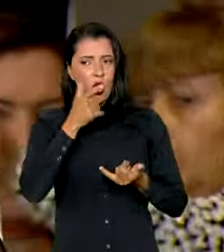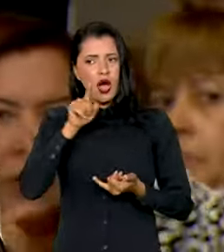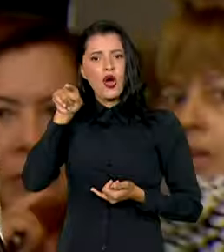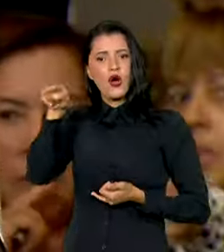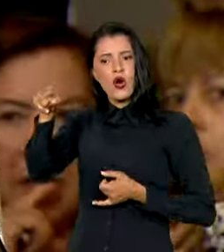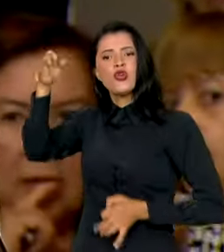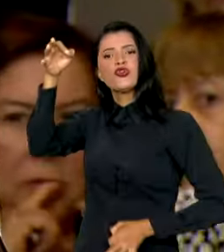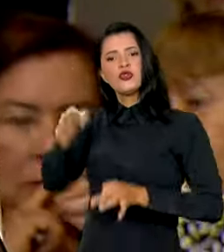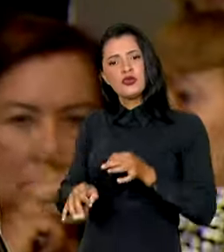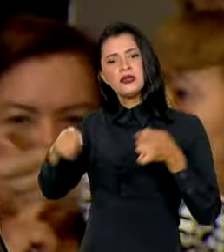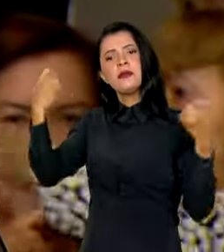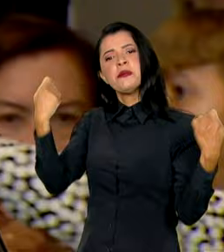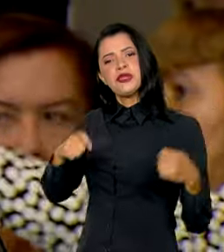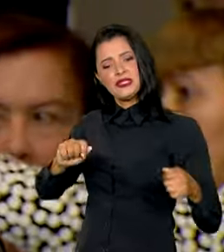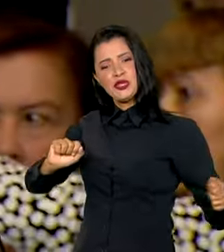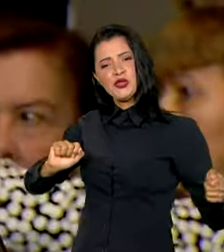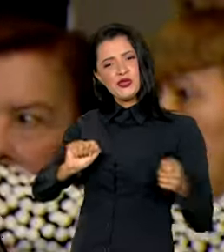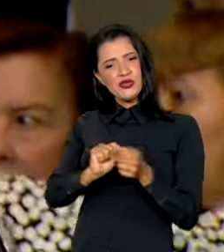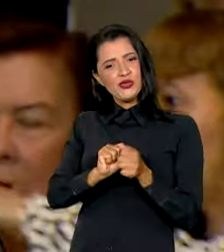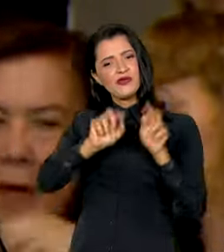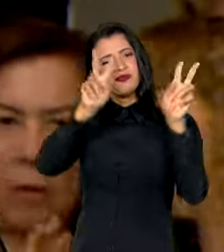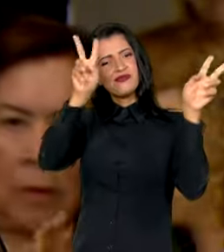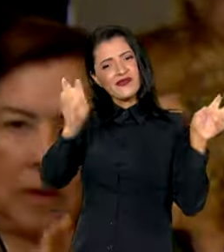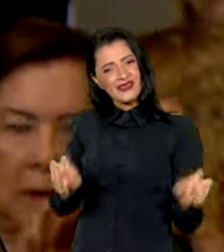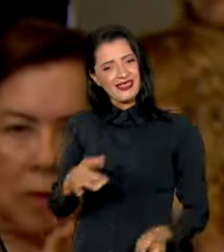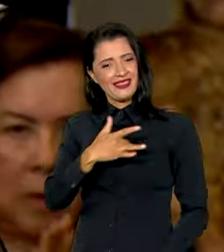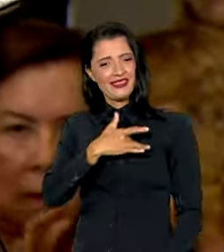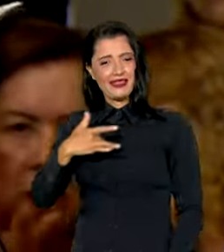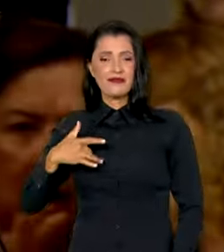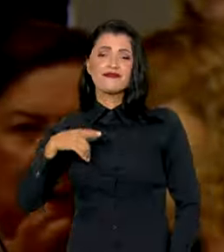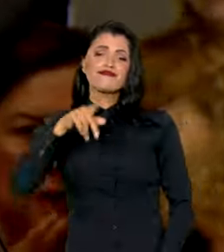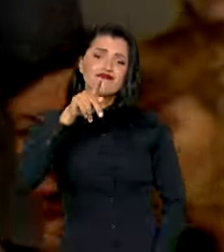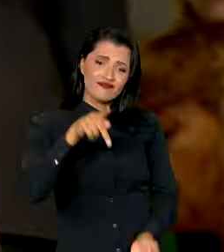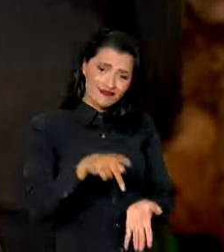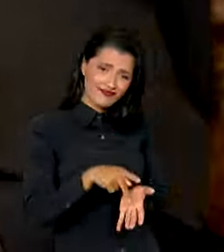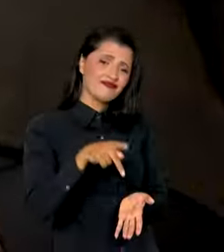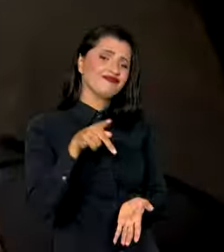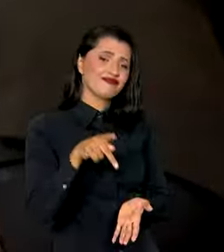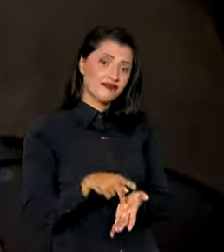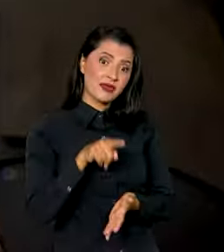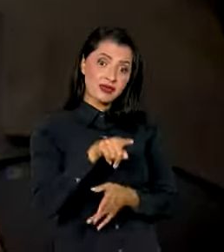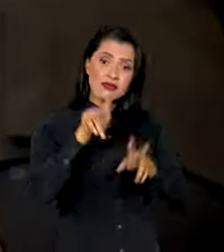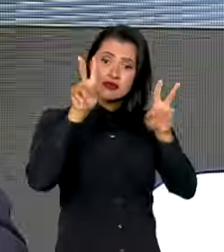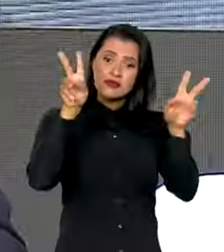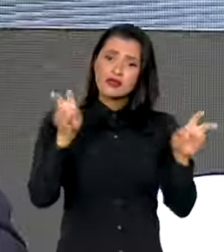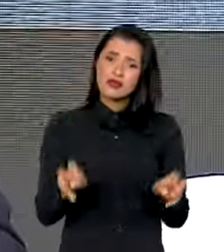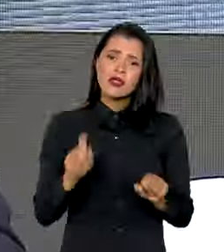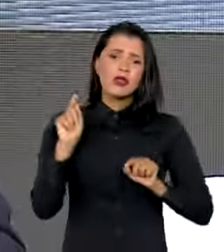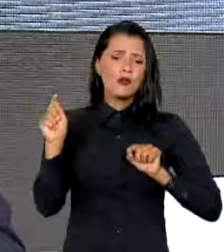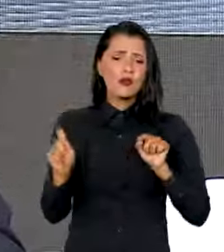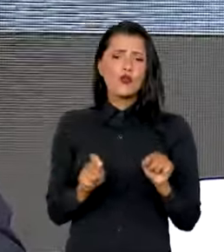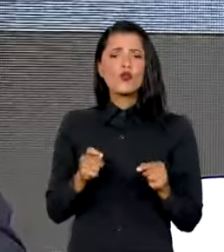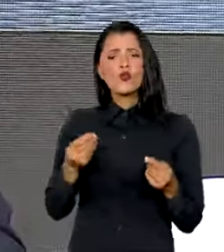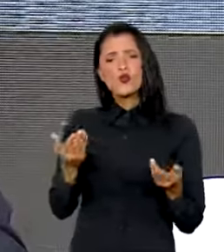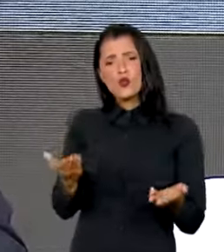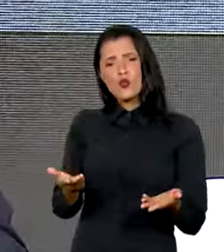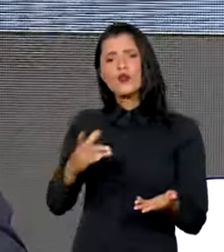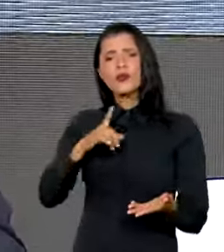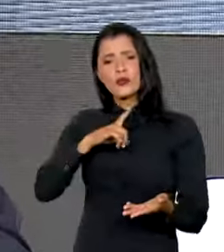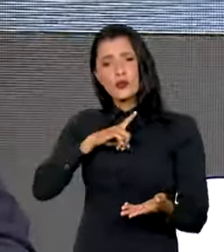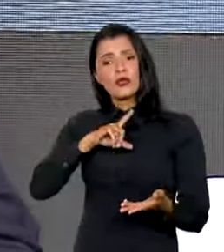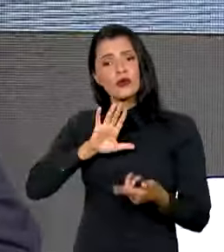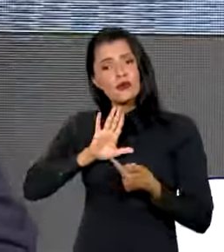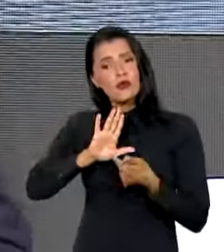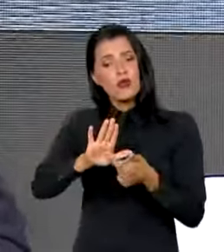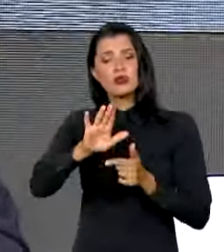que estar junto mesmo dessa pauta, e é verdade, não é? Porque essa é a pauta que coloca a questão